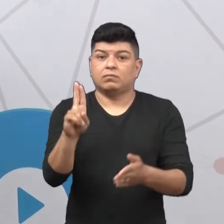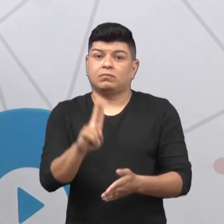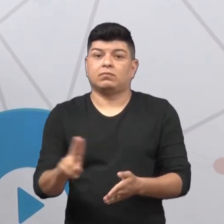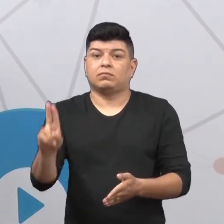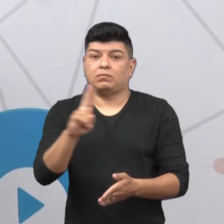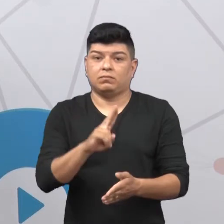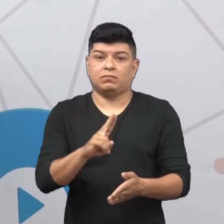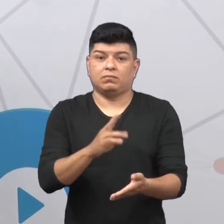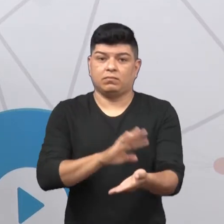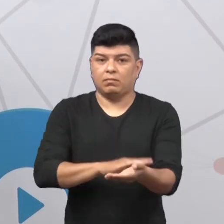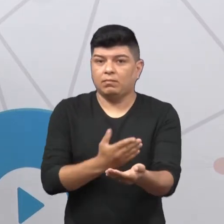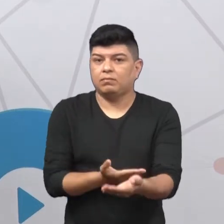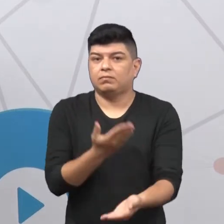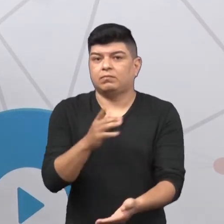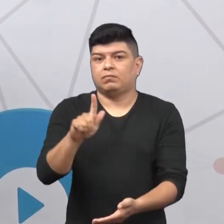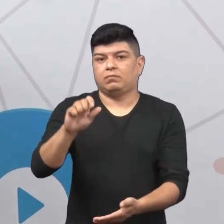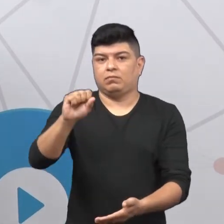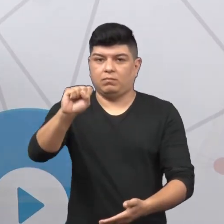medir a pressão de um gás.